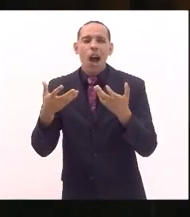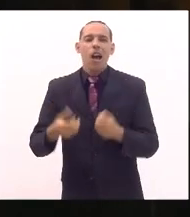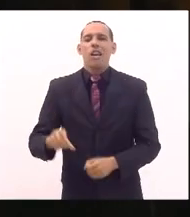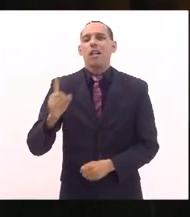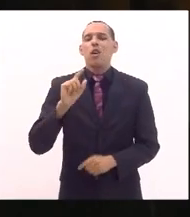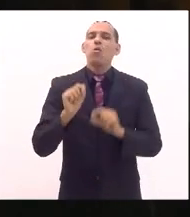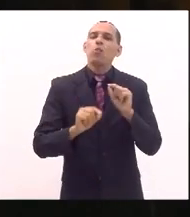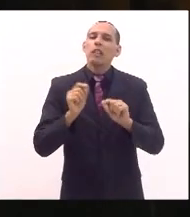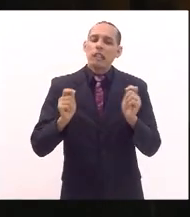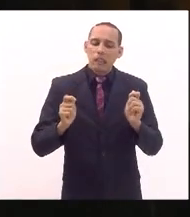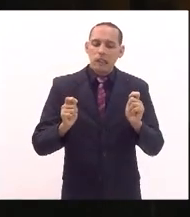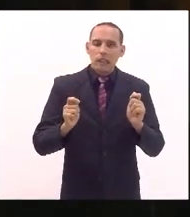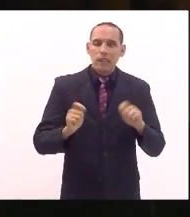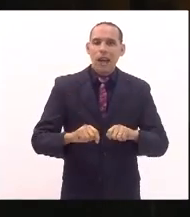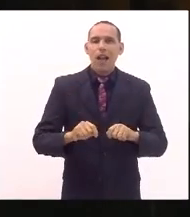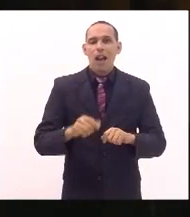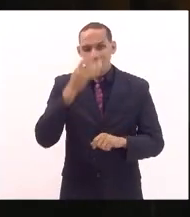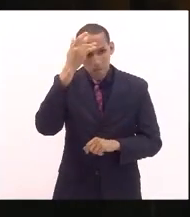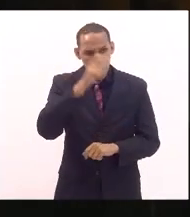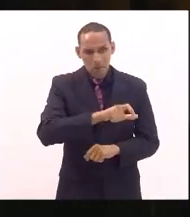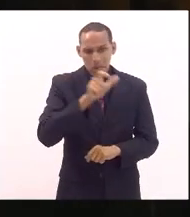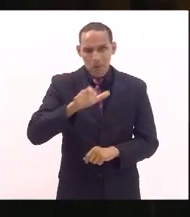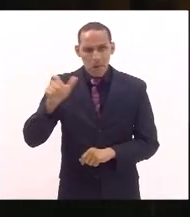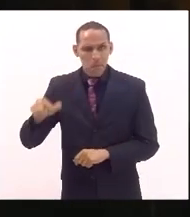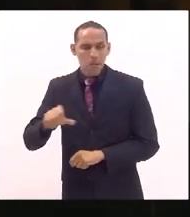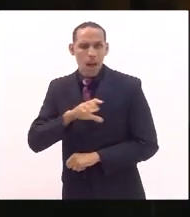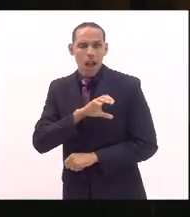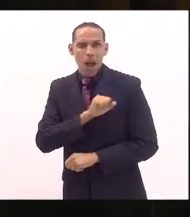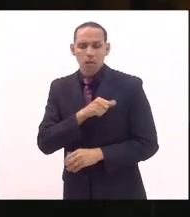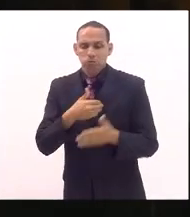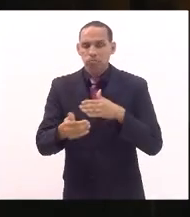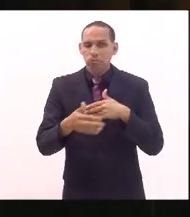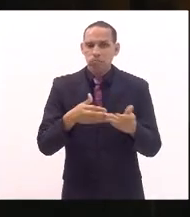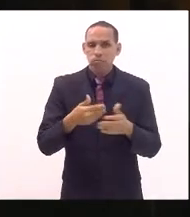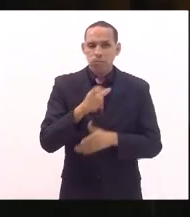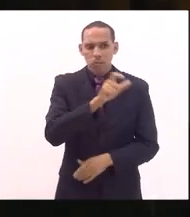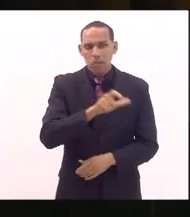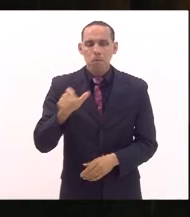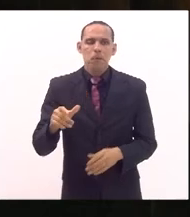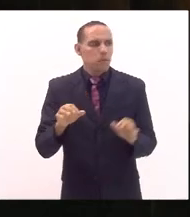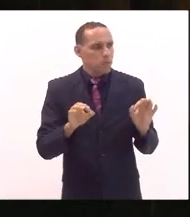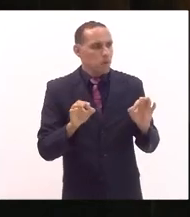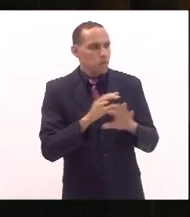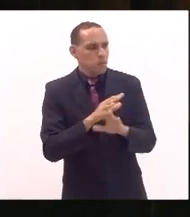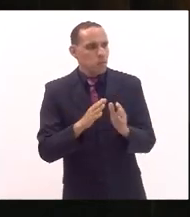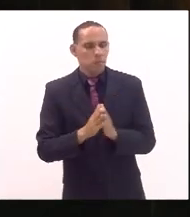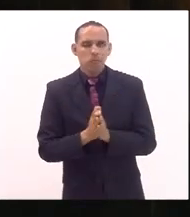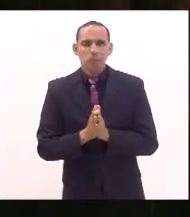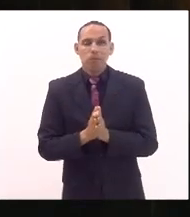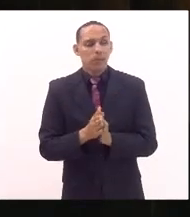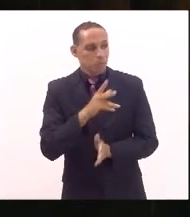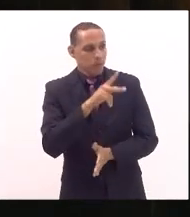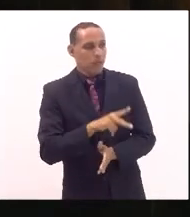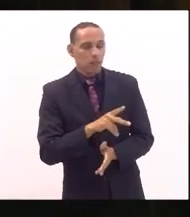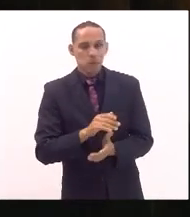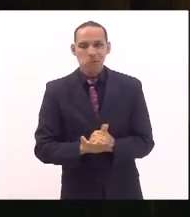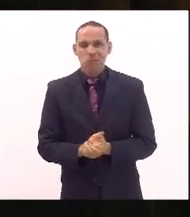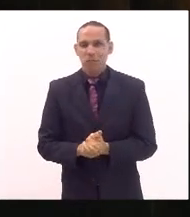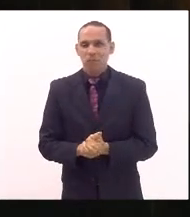aceitam a possibilidade das pessoas amarem seja quem são para concluir por favor depois que o senhor